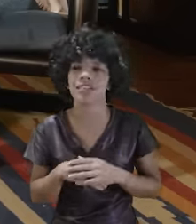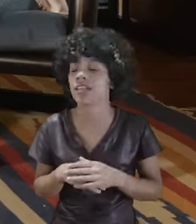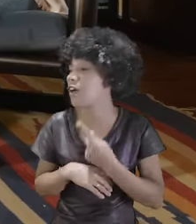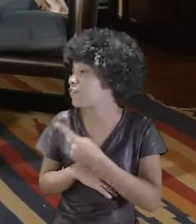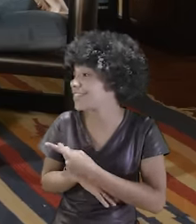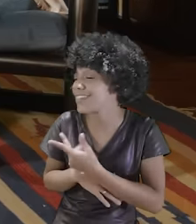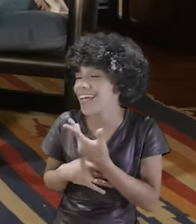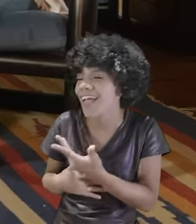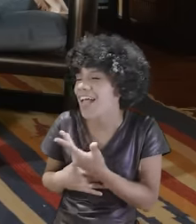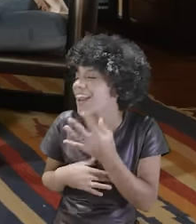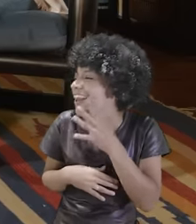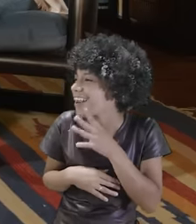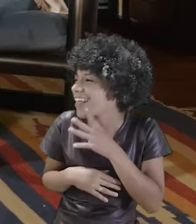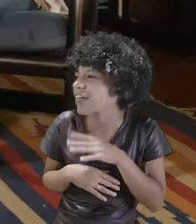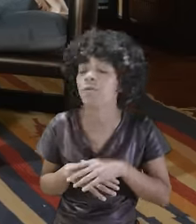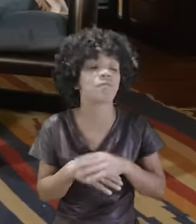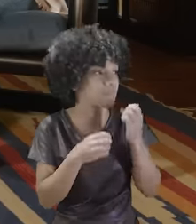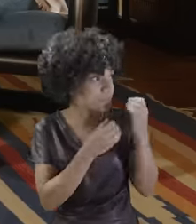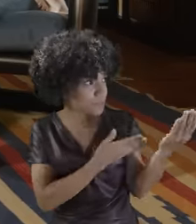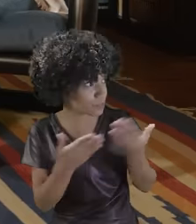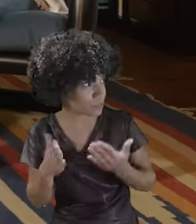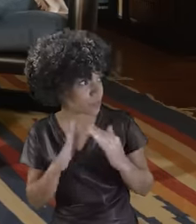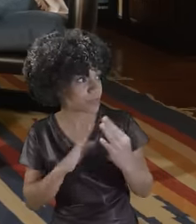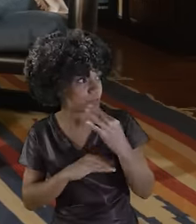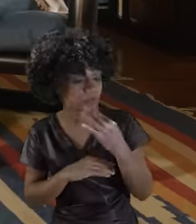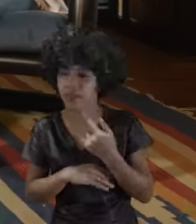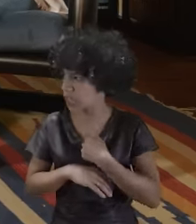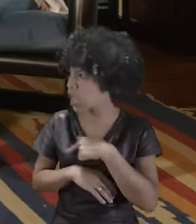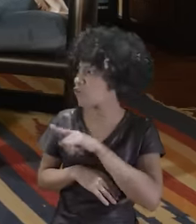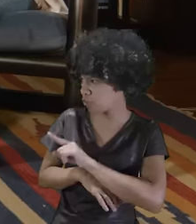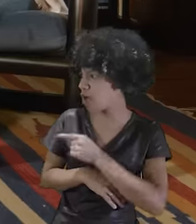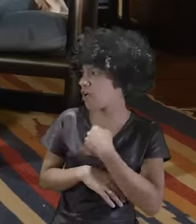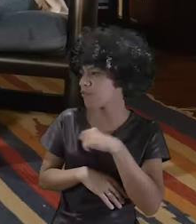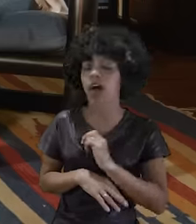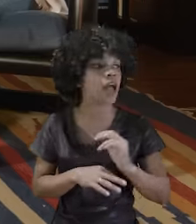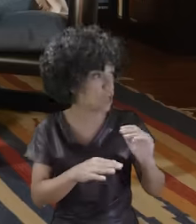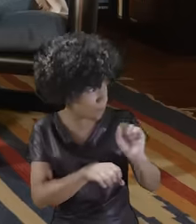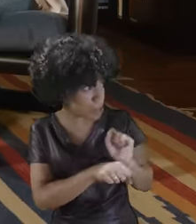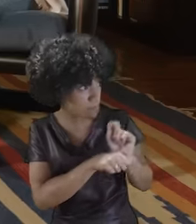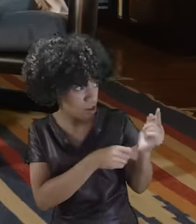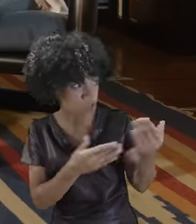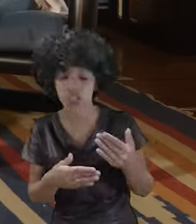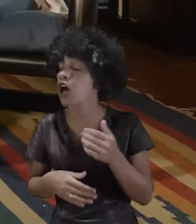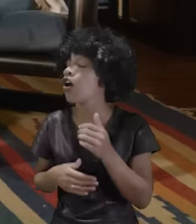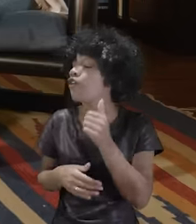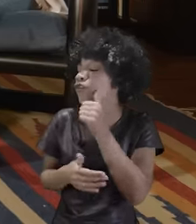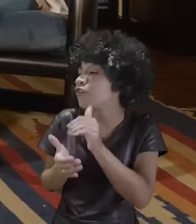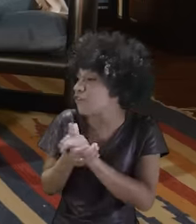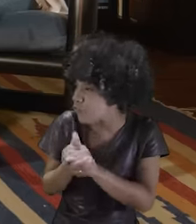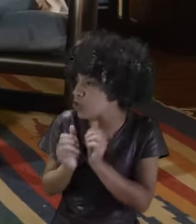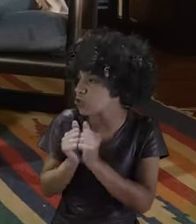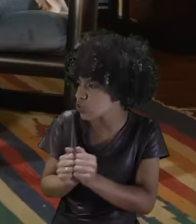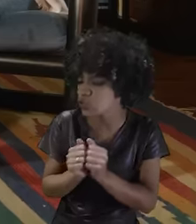você é uma simpatia você é um sala você vem na minha casa também então conhecer eu faço questão de ir espero você então vou com a minha esposa